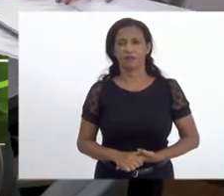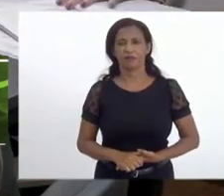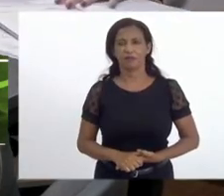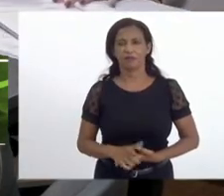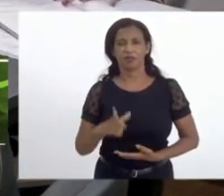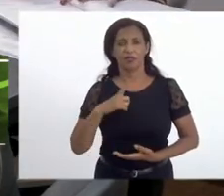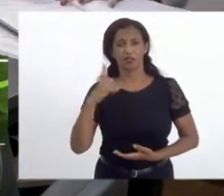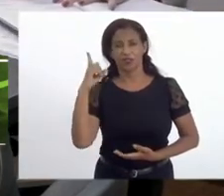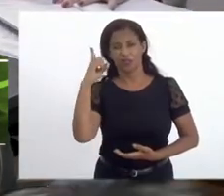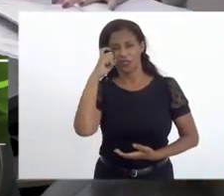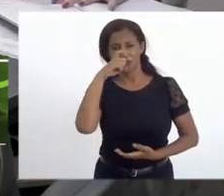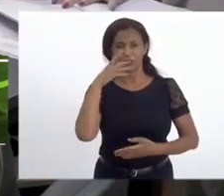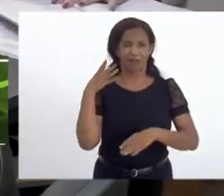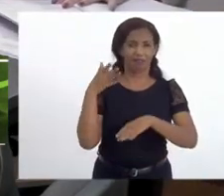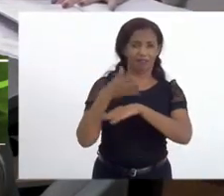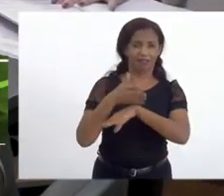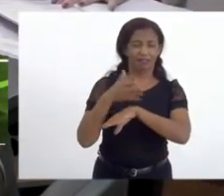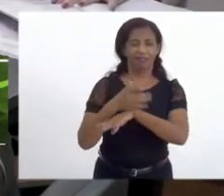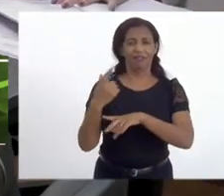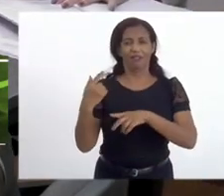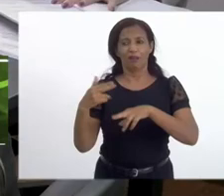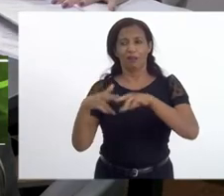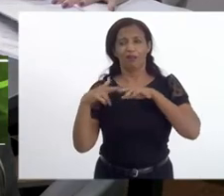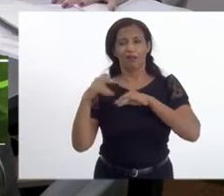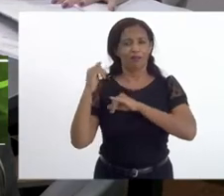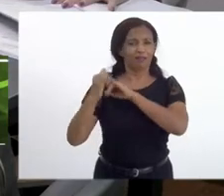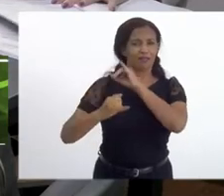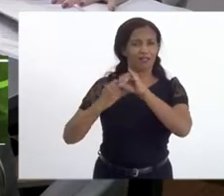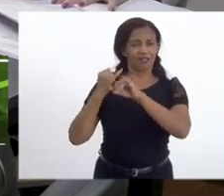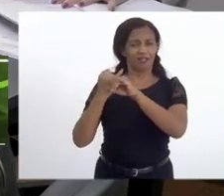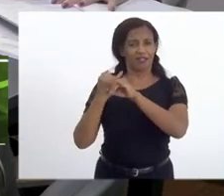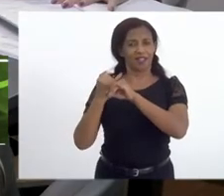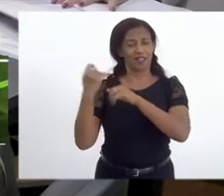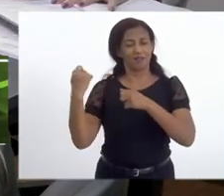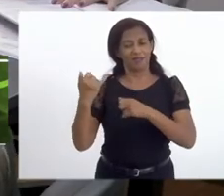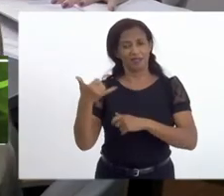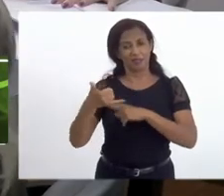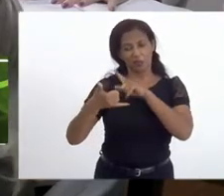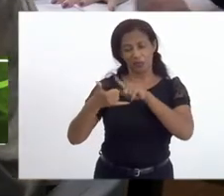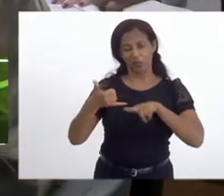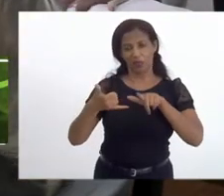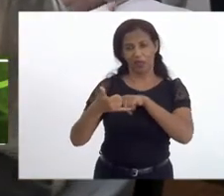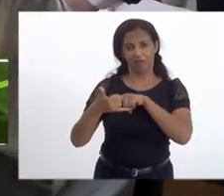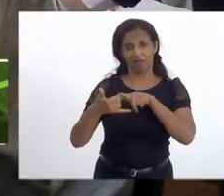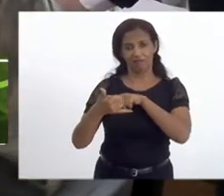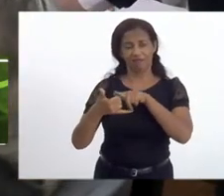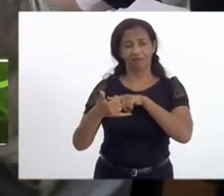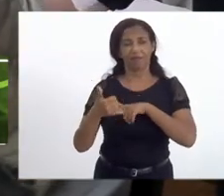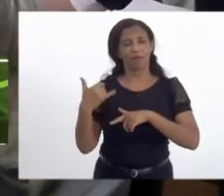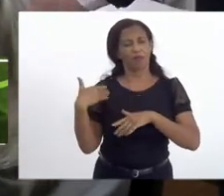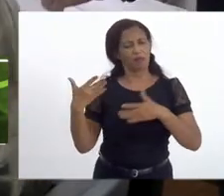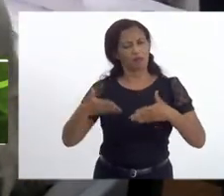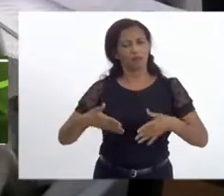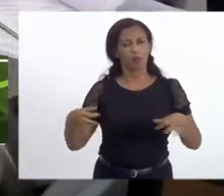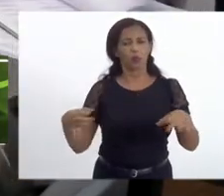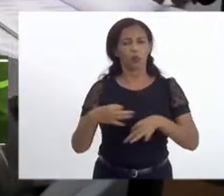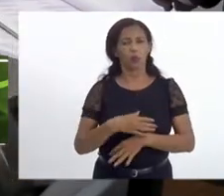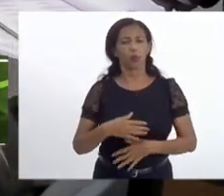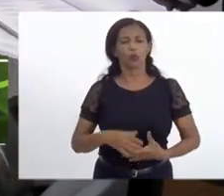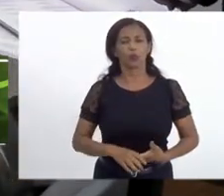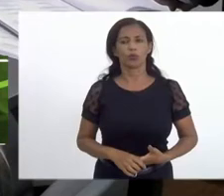para entrar por conta da internet e tive que acabar fazendo aqui pelo celular mesmo. Mas queria me colocar à